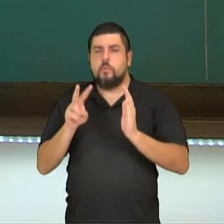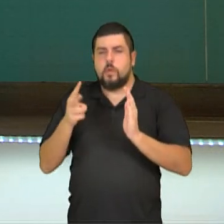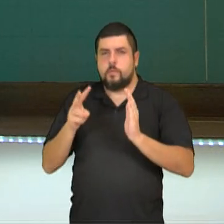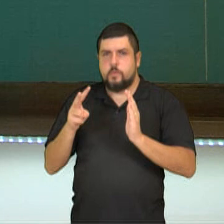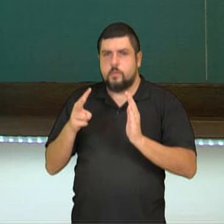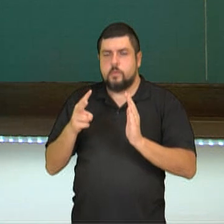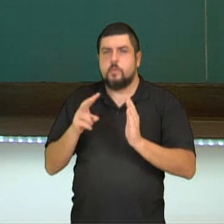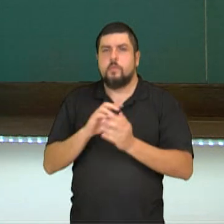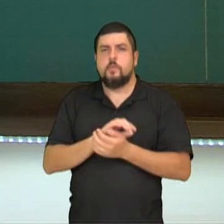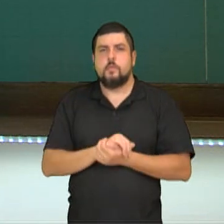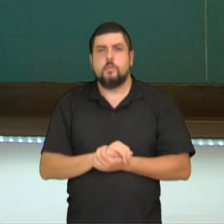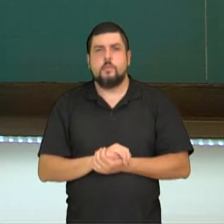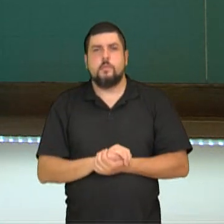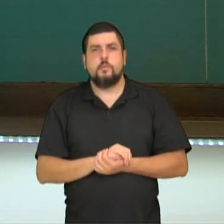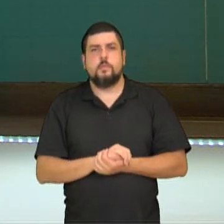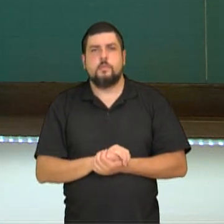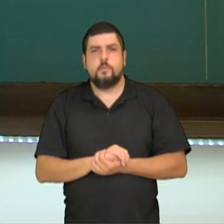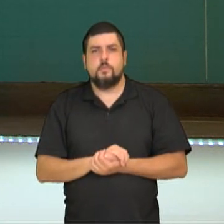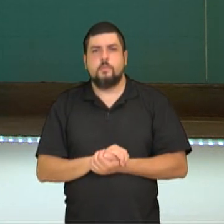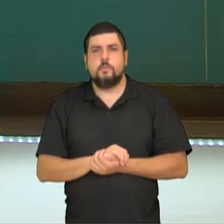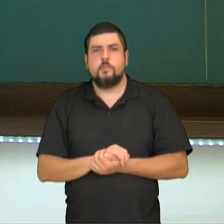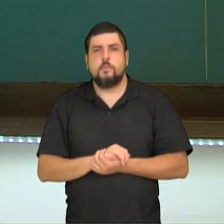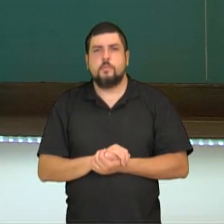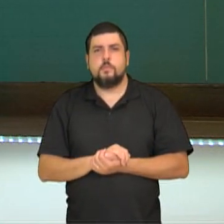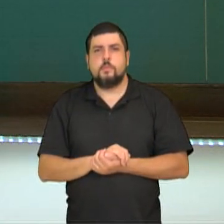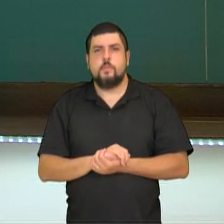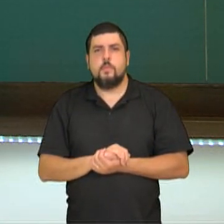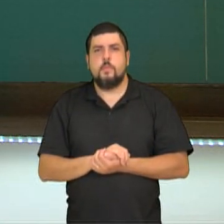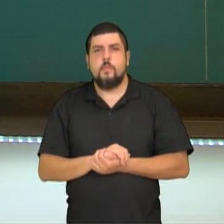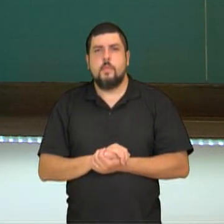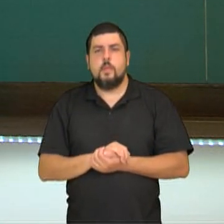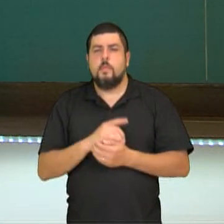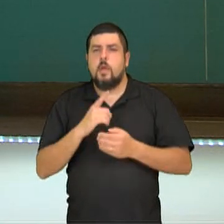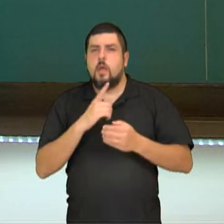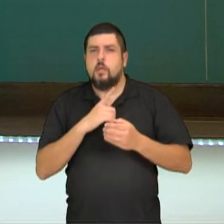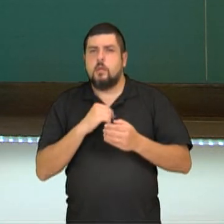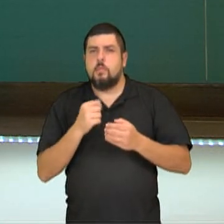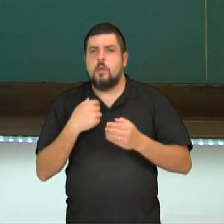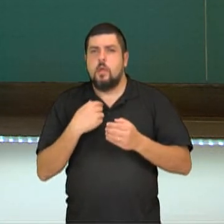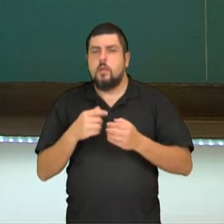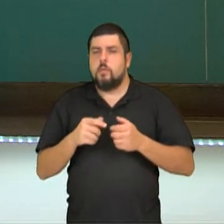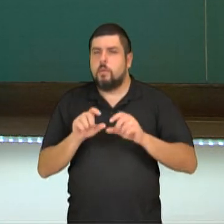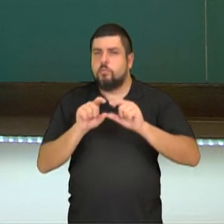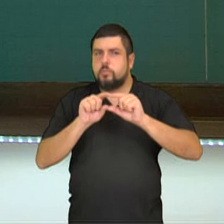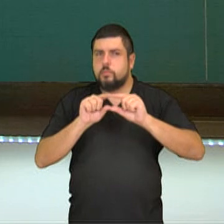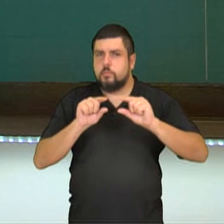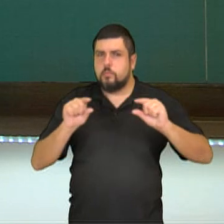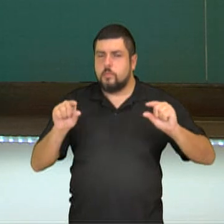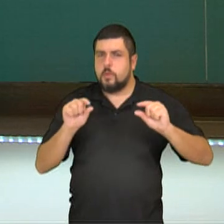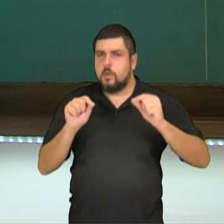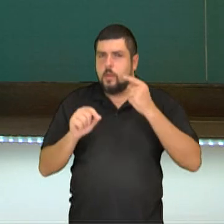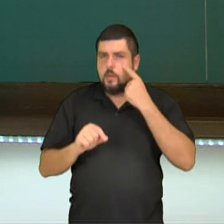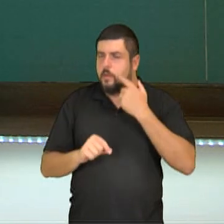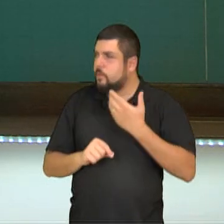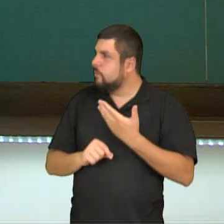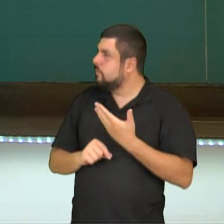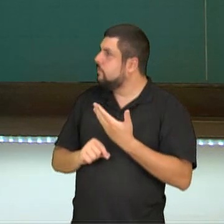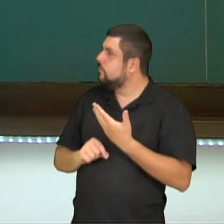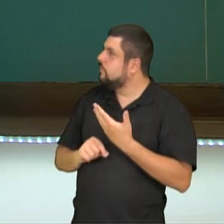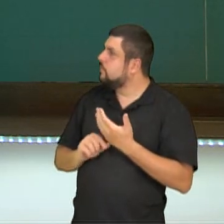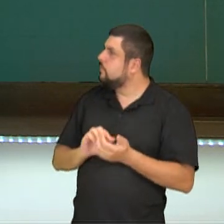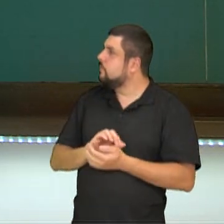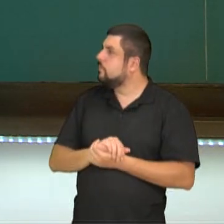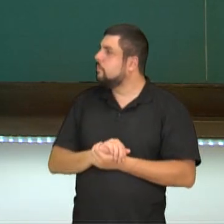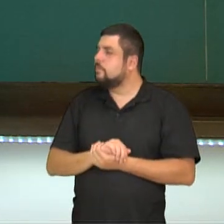uma quantidade de solvente ali, e aí eu tenho essa outra expressão da subtração do V1 menos o